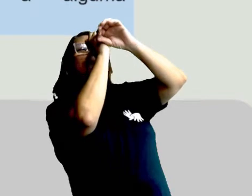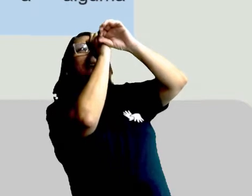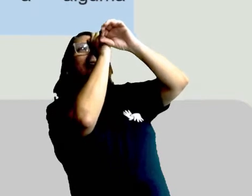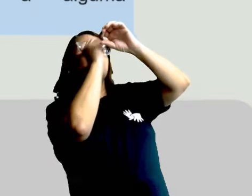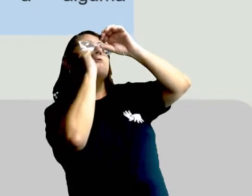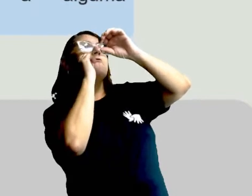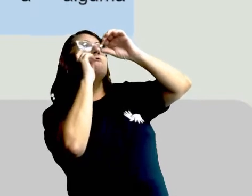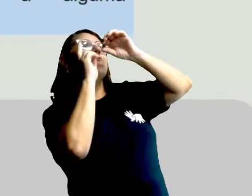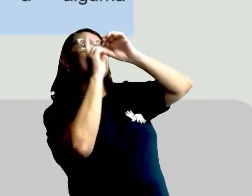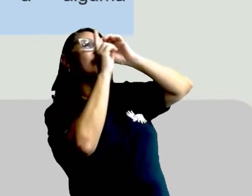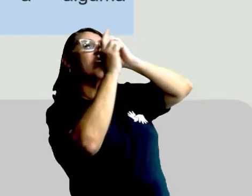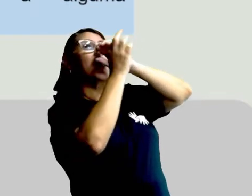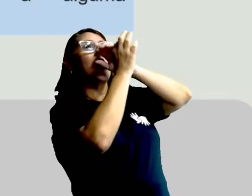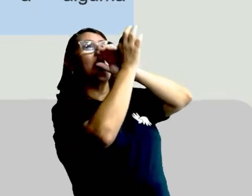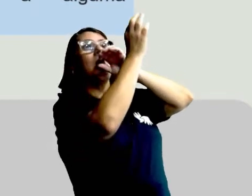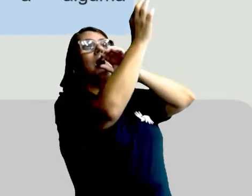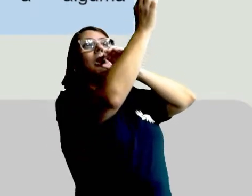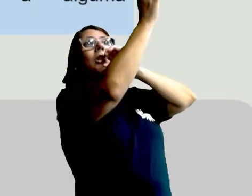imaginavam formar